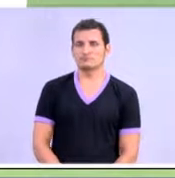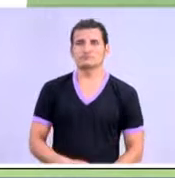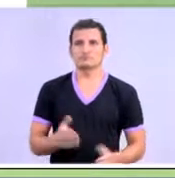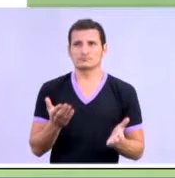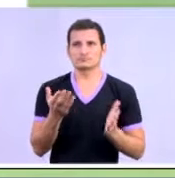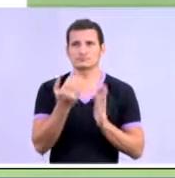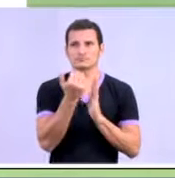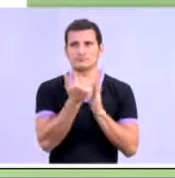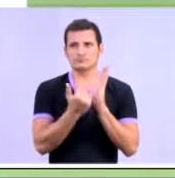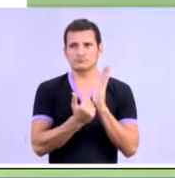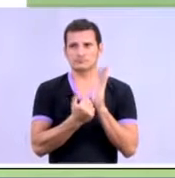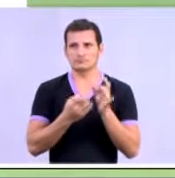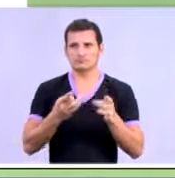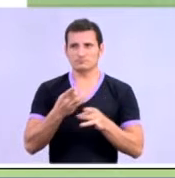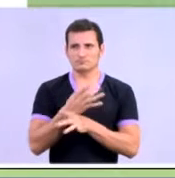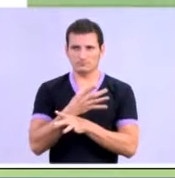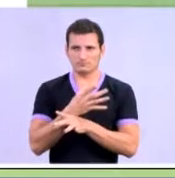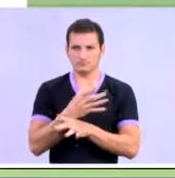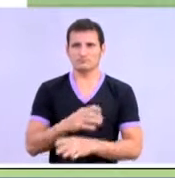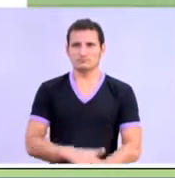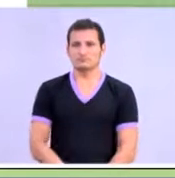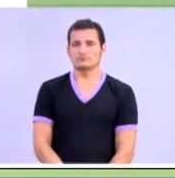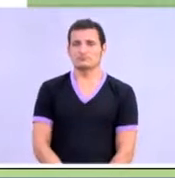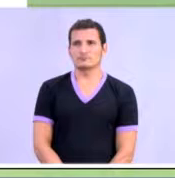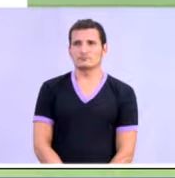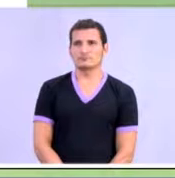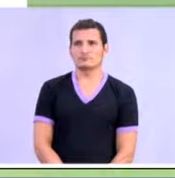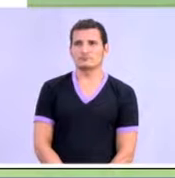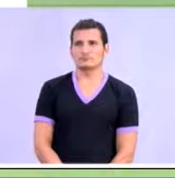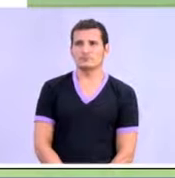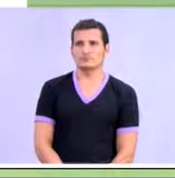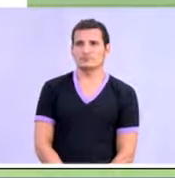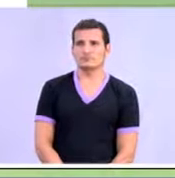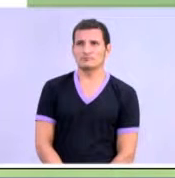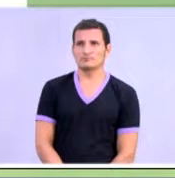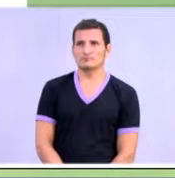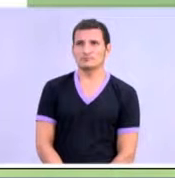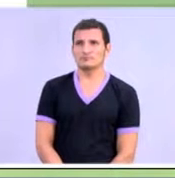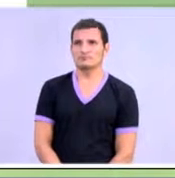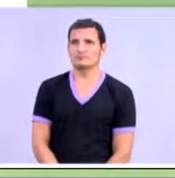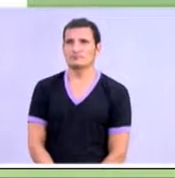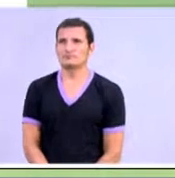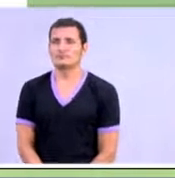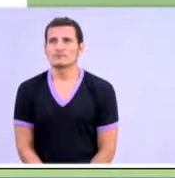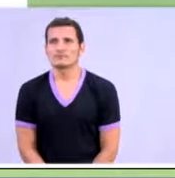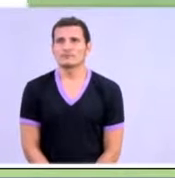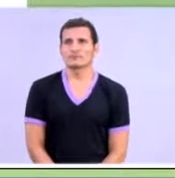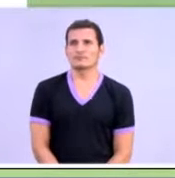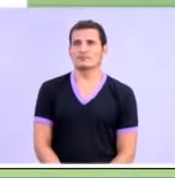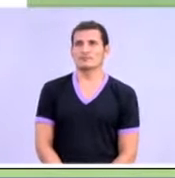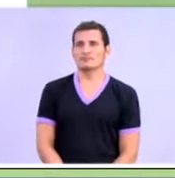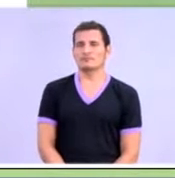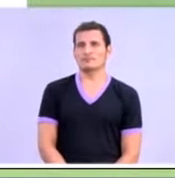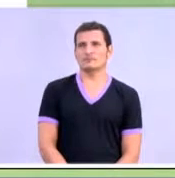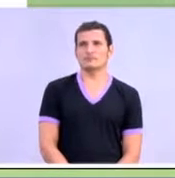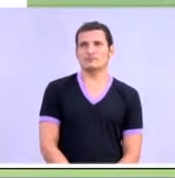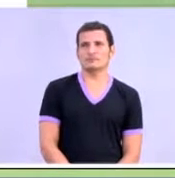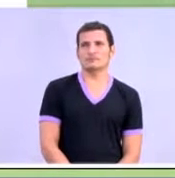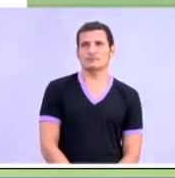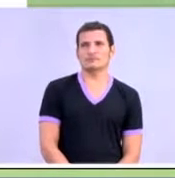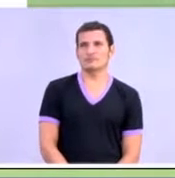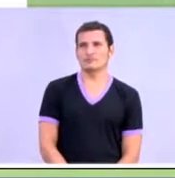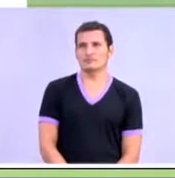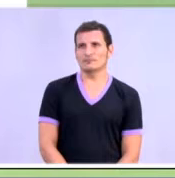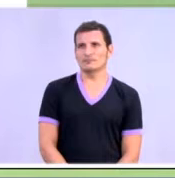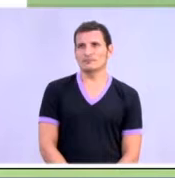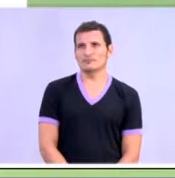né, completo. Nós criaríamos programa completo aqui, class programa, o public state main, que é o